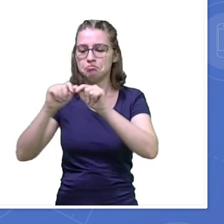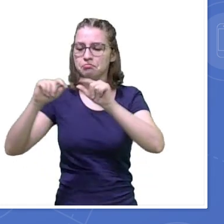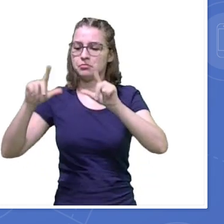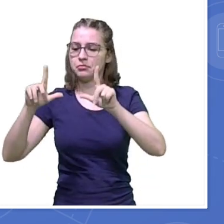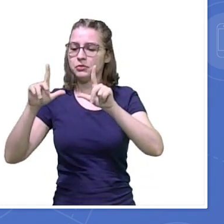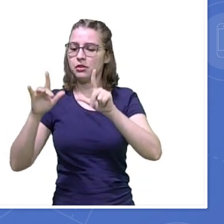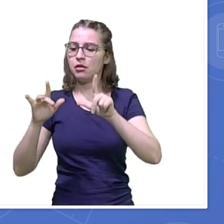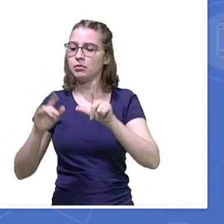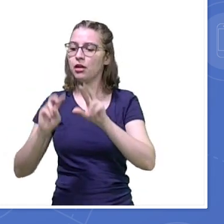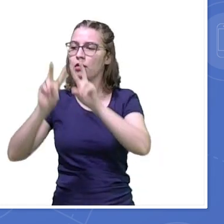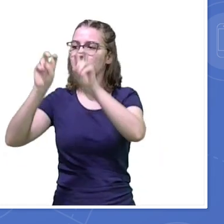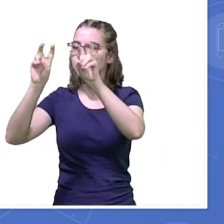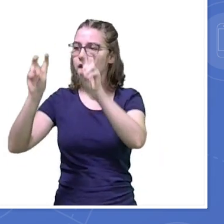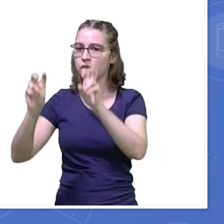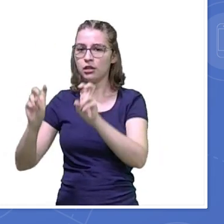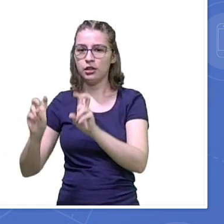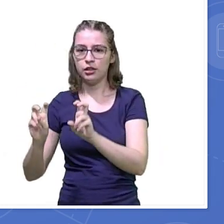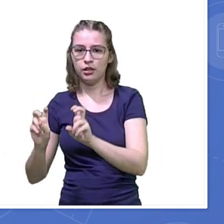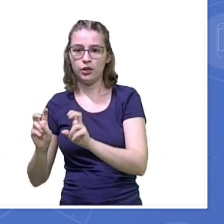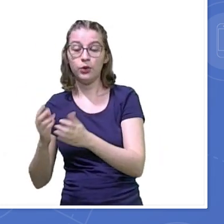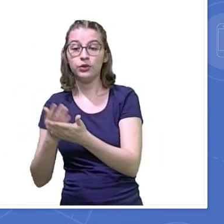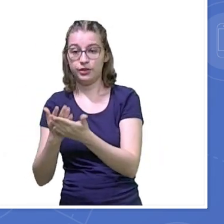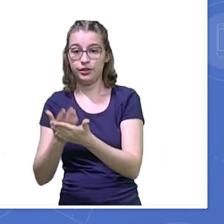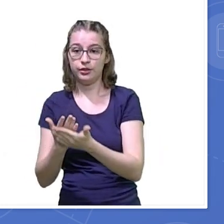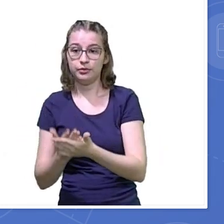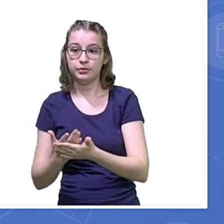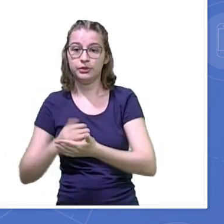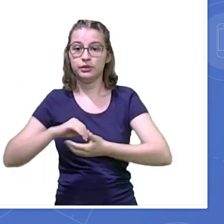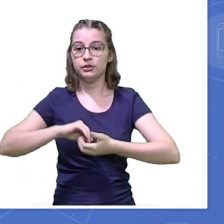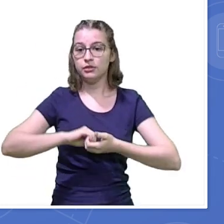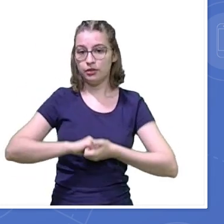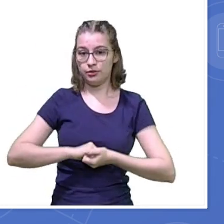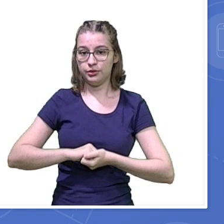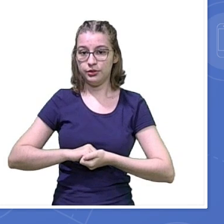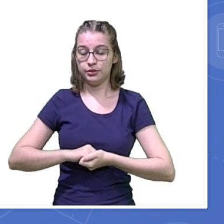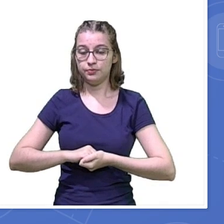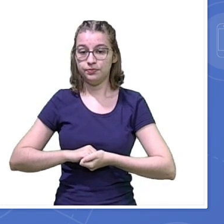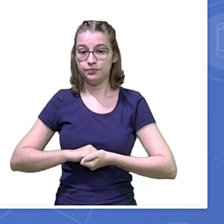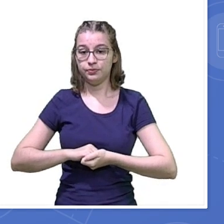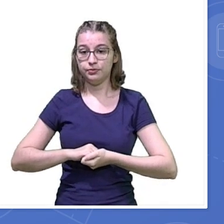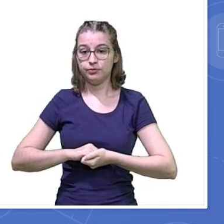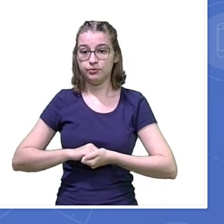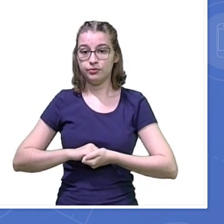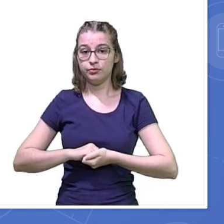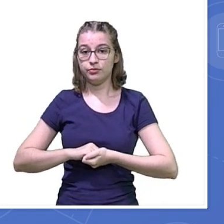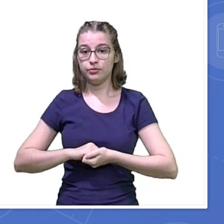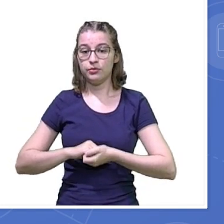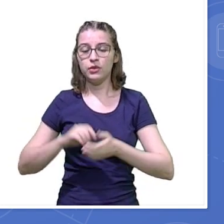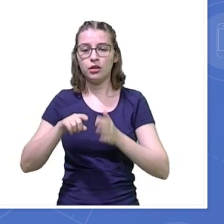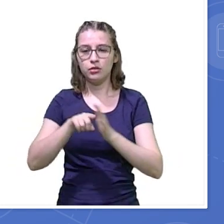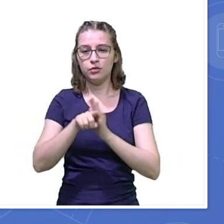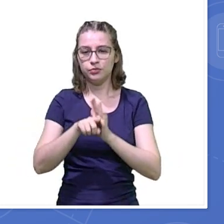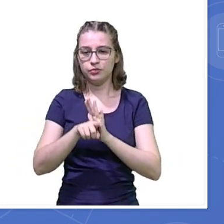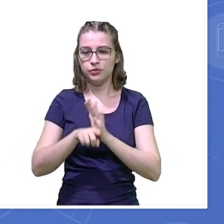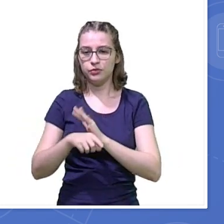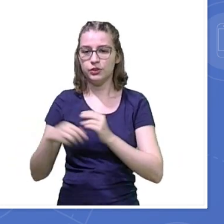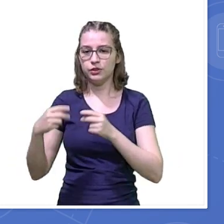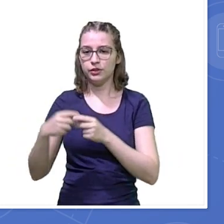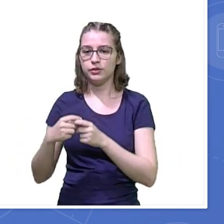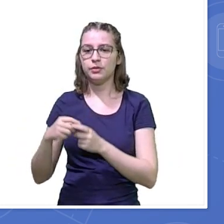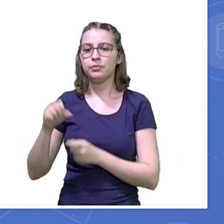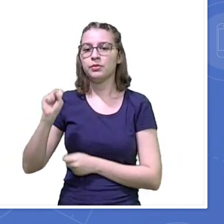pesquisa bem simples, você vai poder ver alguns recursos relacionados aí à aula. Então é uma forma, né, de te ajudar